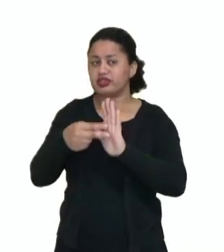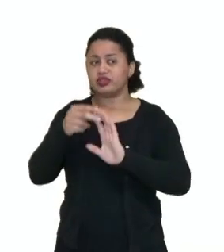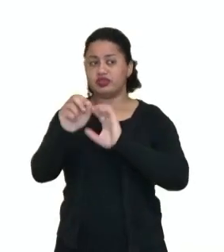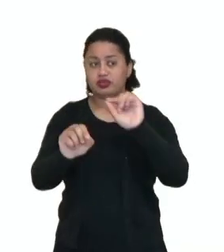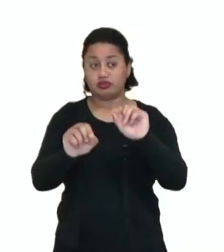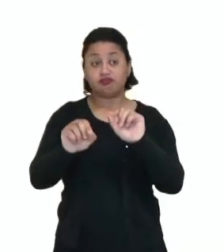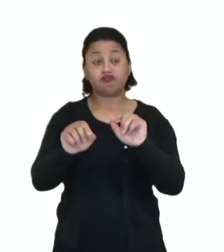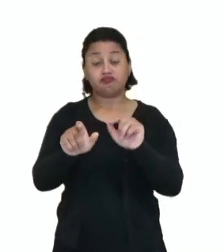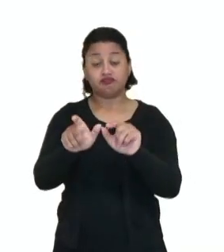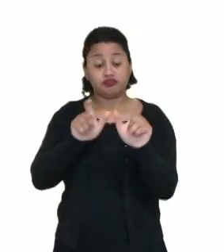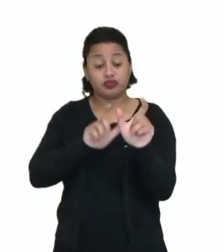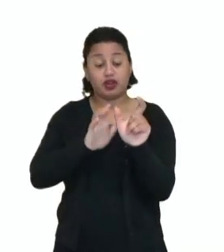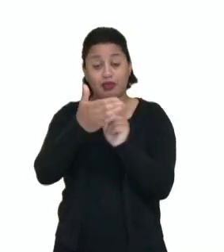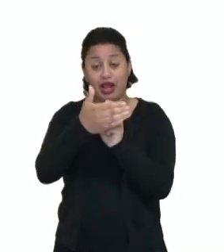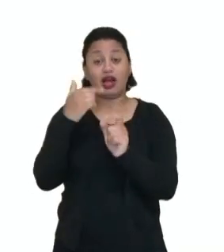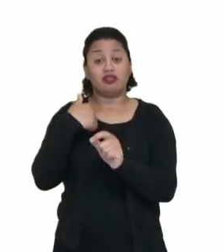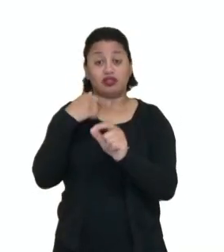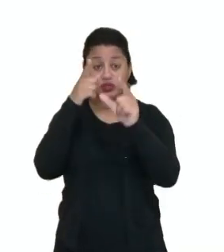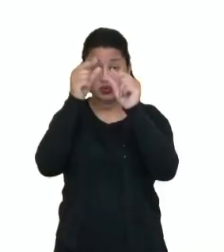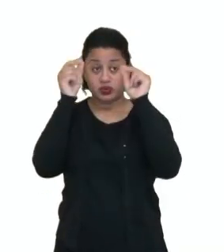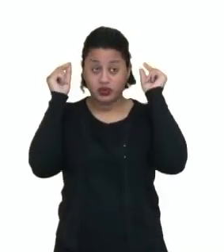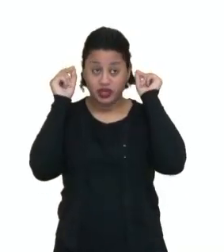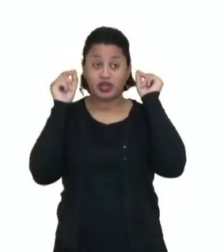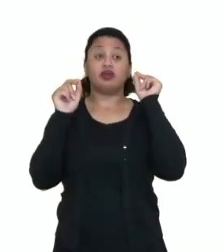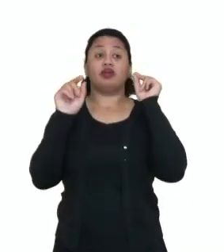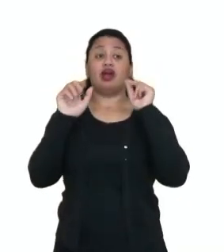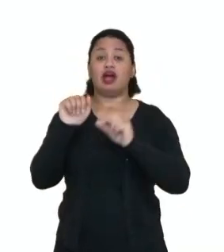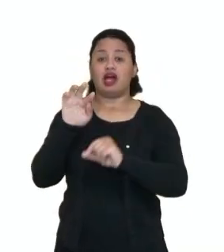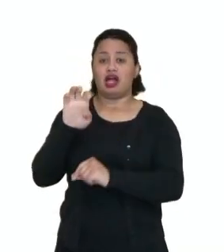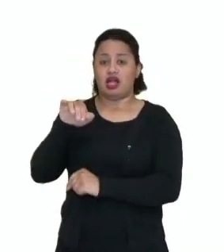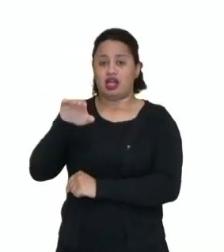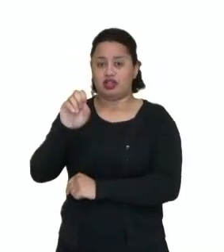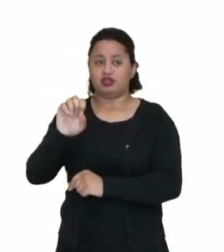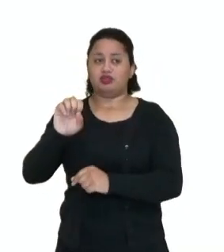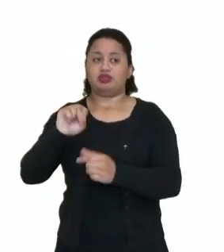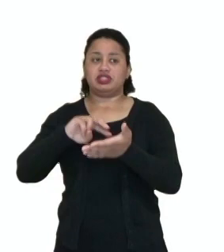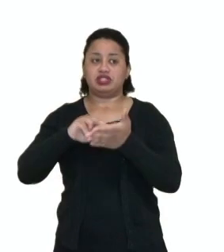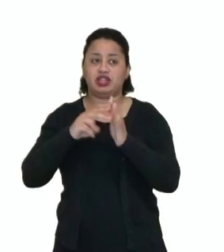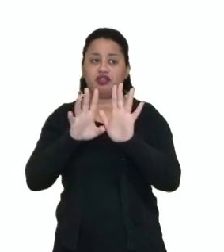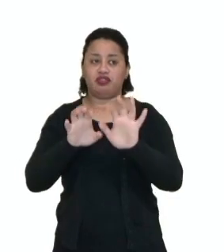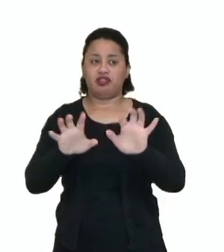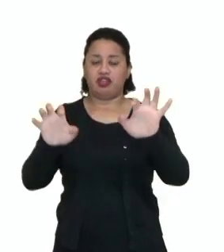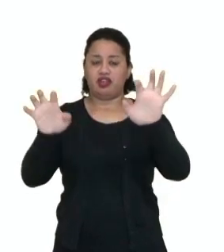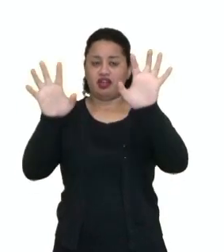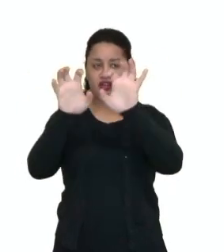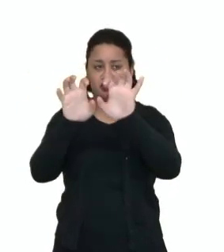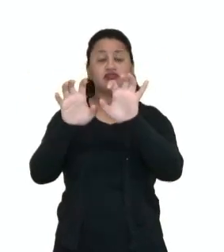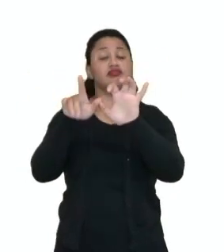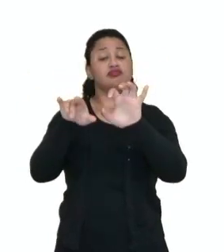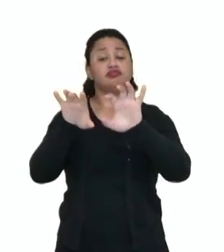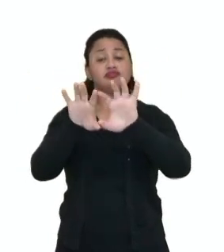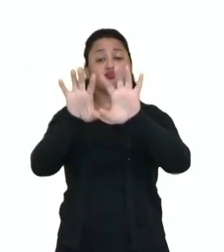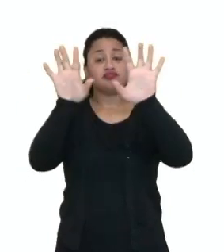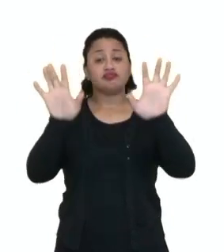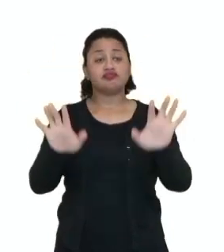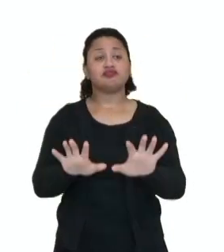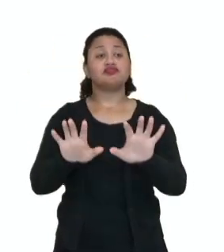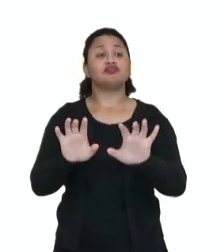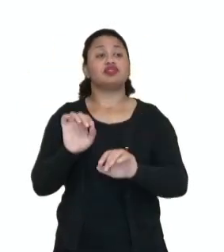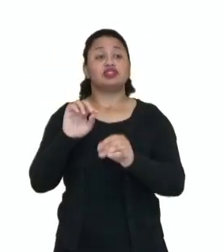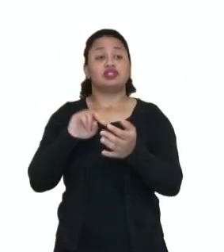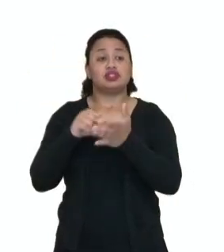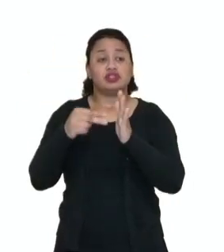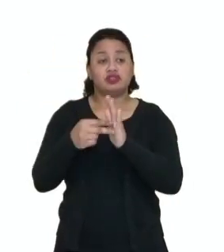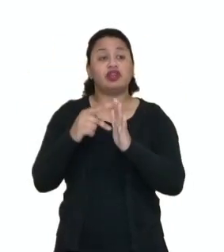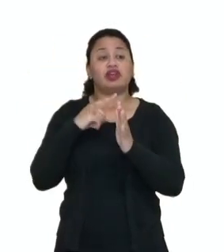grego, átomos, significa vapor, e esfera, né? Quer dizer o quê? Que é composta